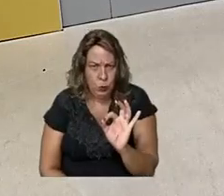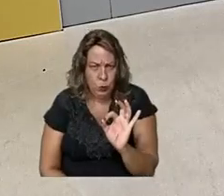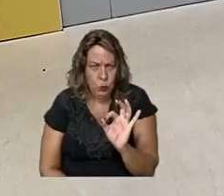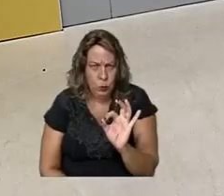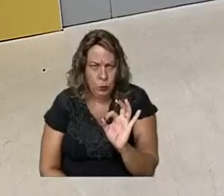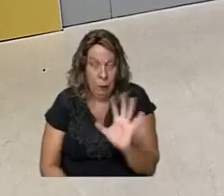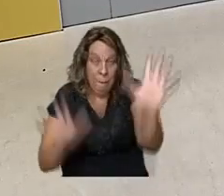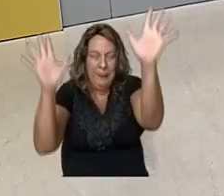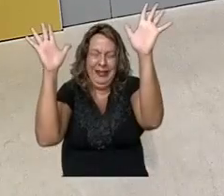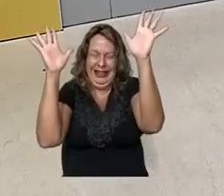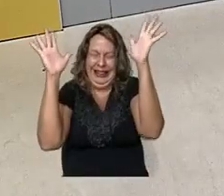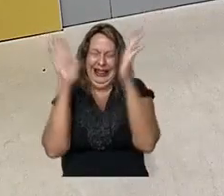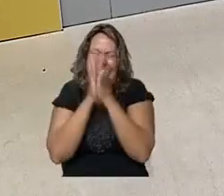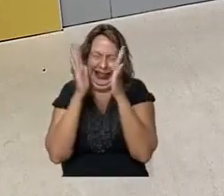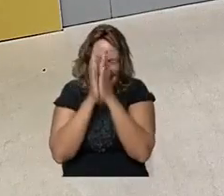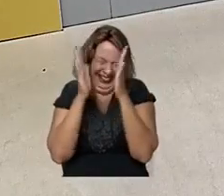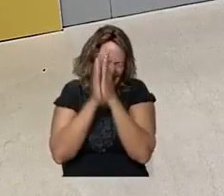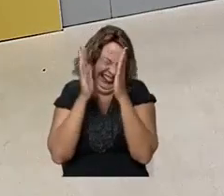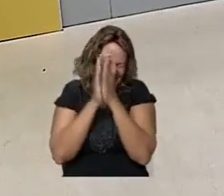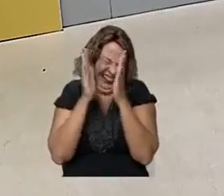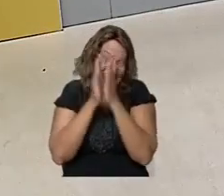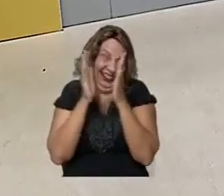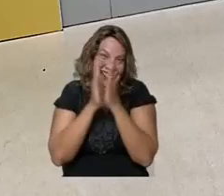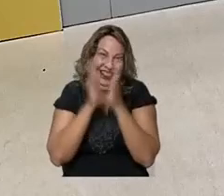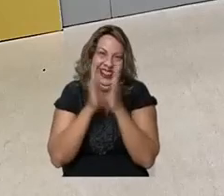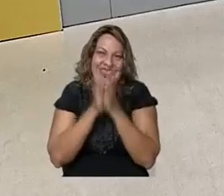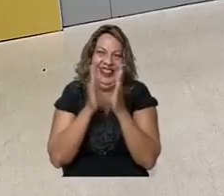56. Decidiu!